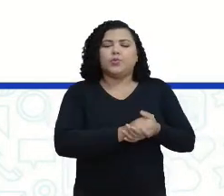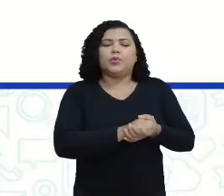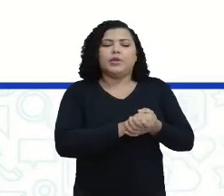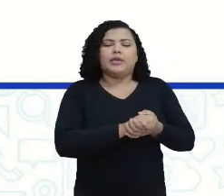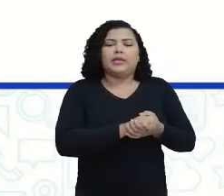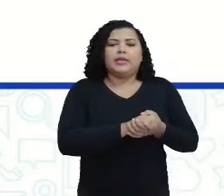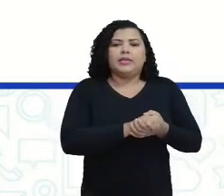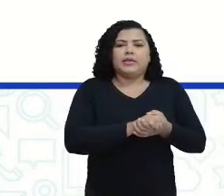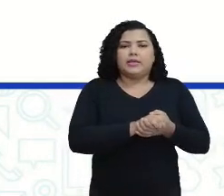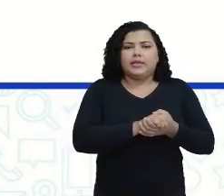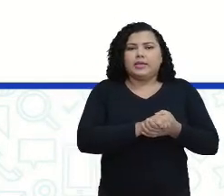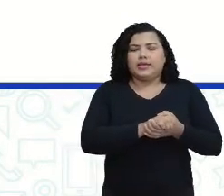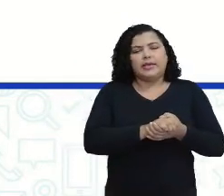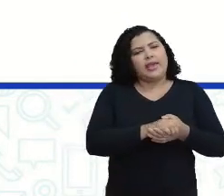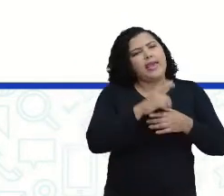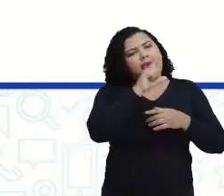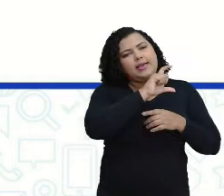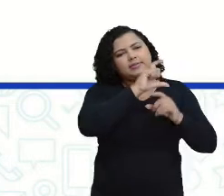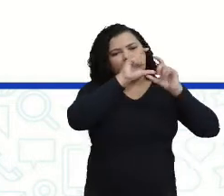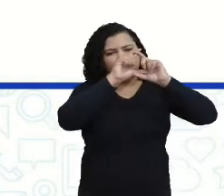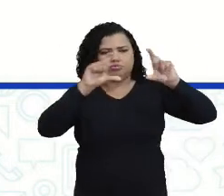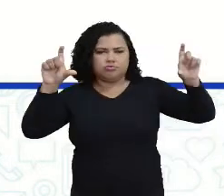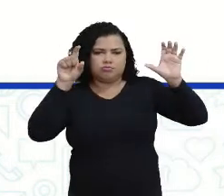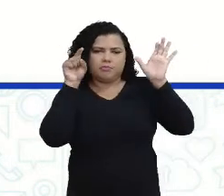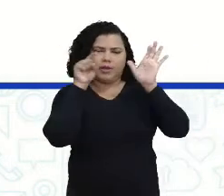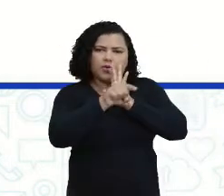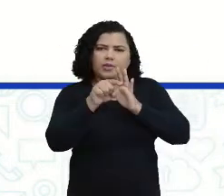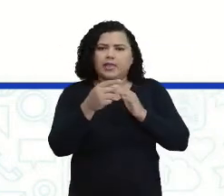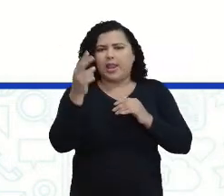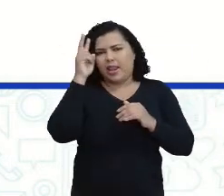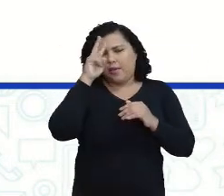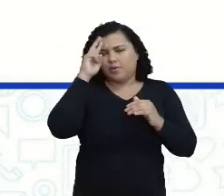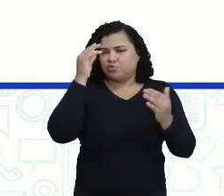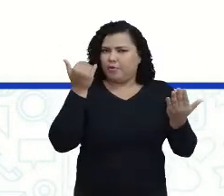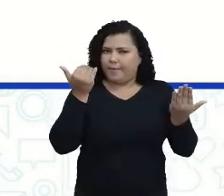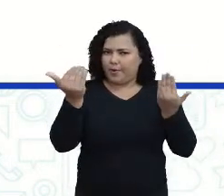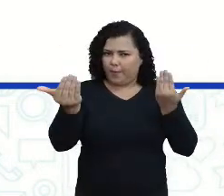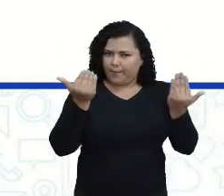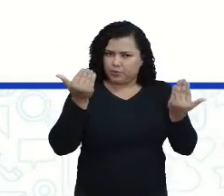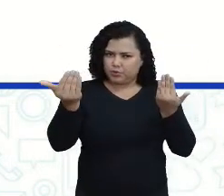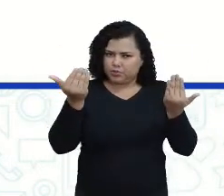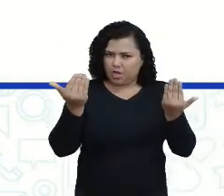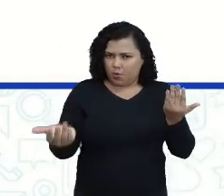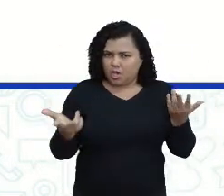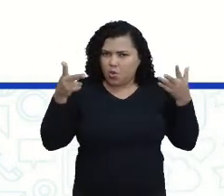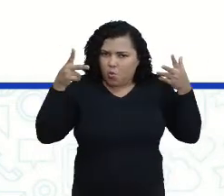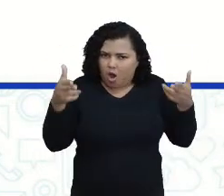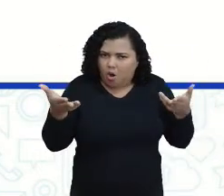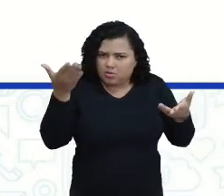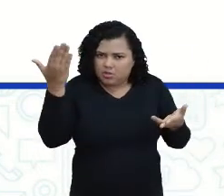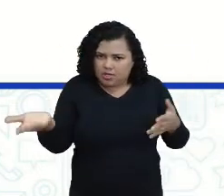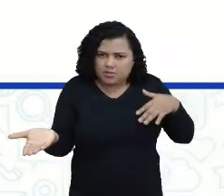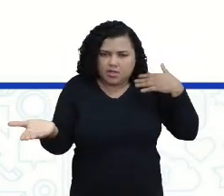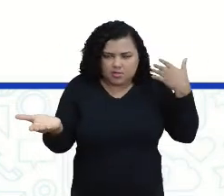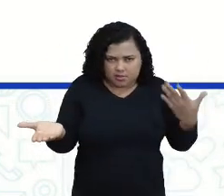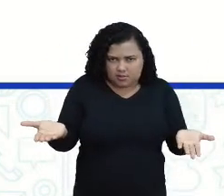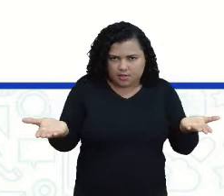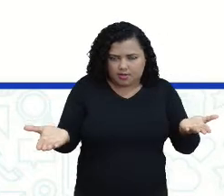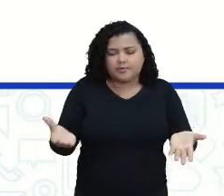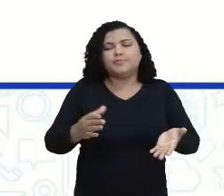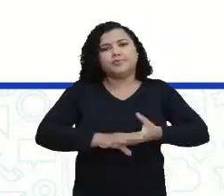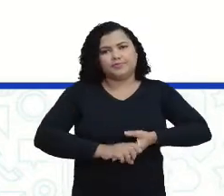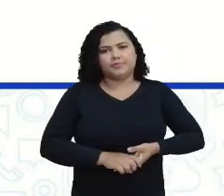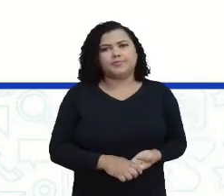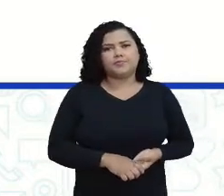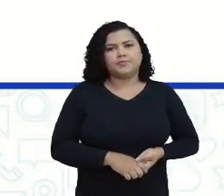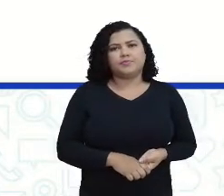e transformar num problema de proporcionalidade, né? Lembra quando a gente iguala as razões, a gente vai ter um problema de